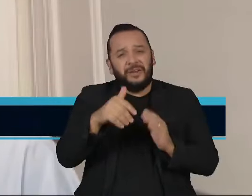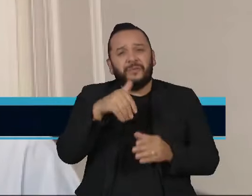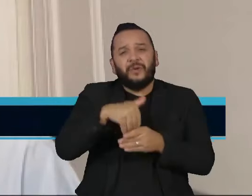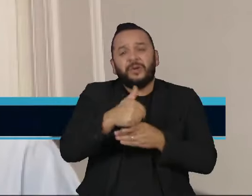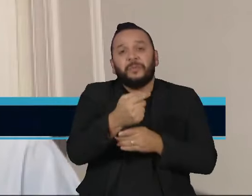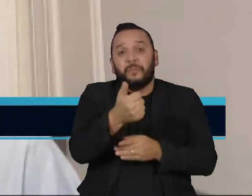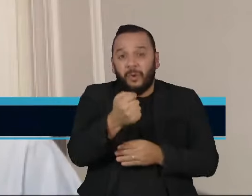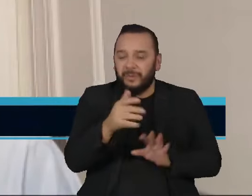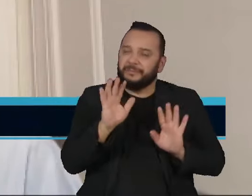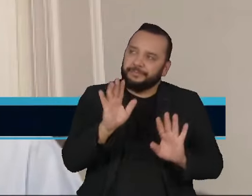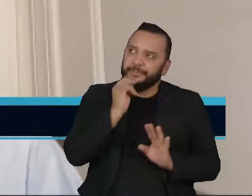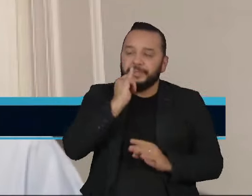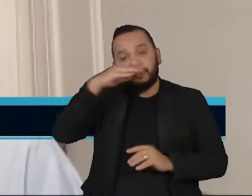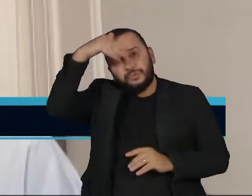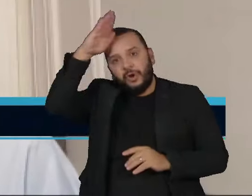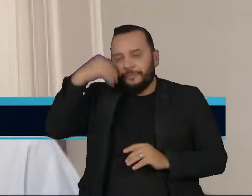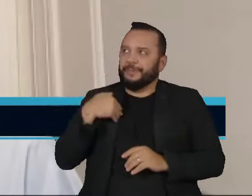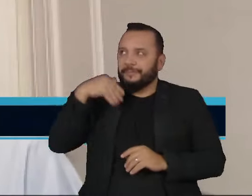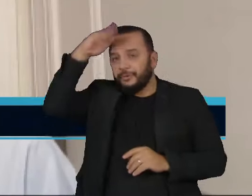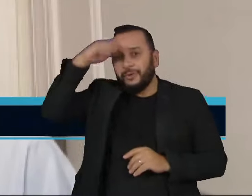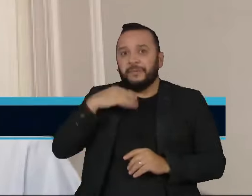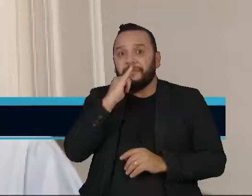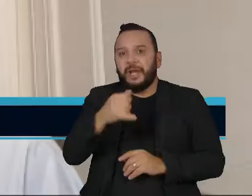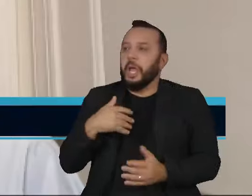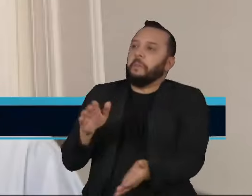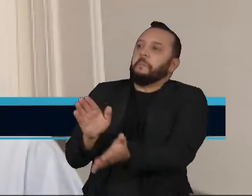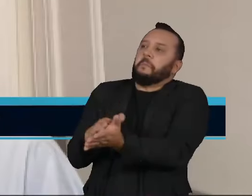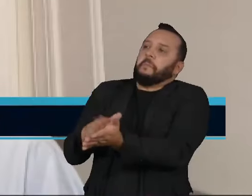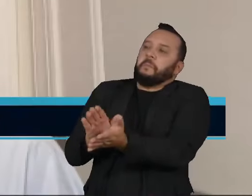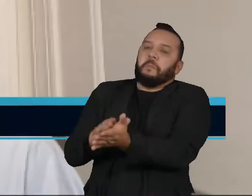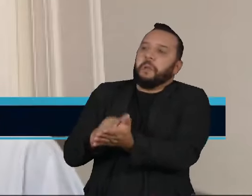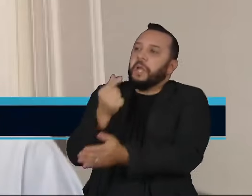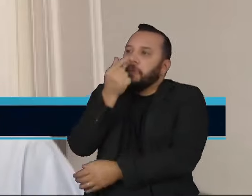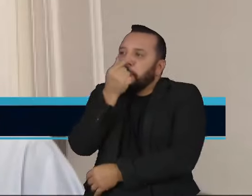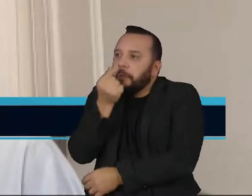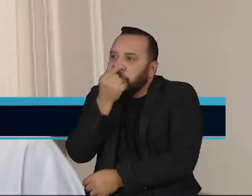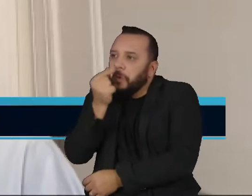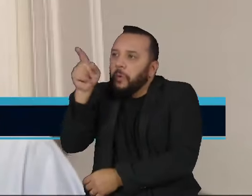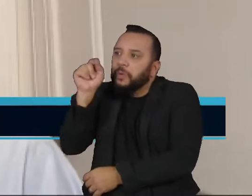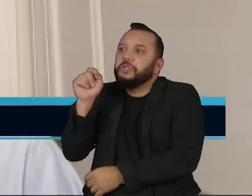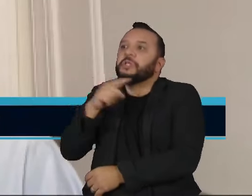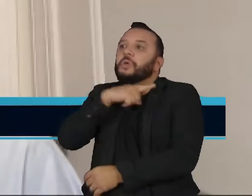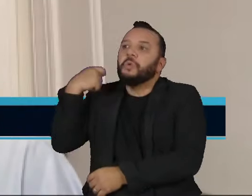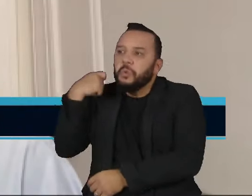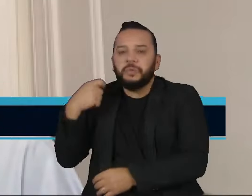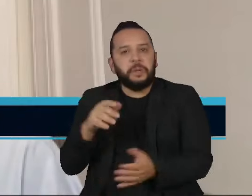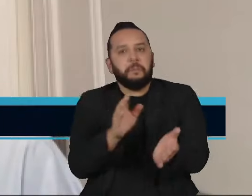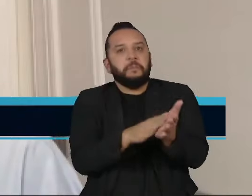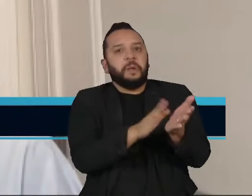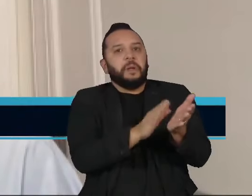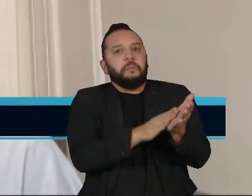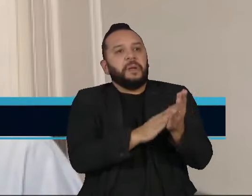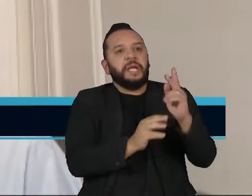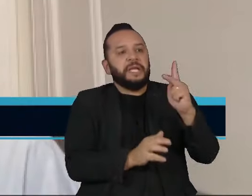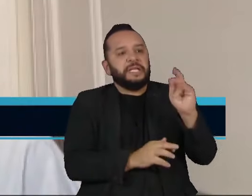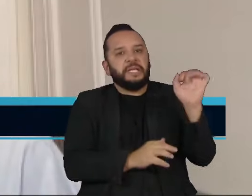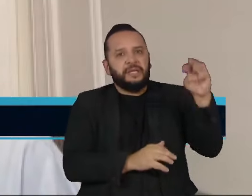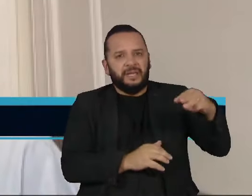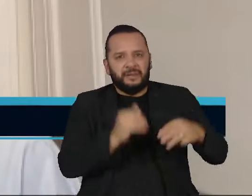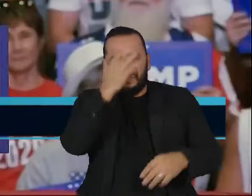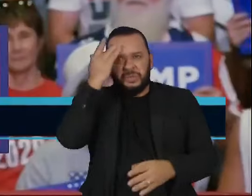elogia ditadores, aí, por exemplo, no caso do Vladimir Putin ou do líder da Coreia do Norte, obviamente o eleitor mais moderado, mais